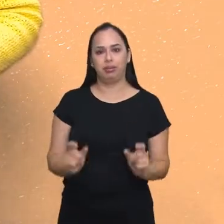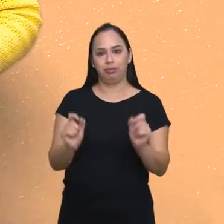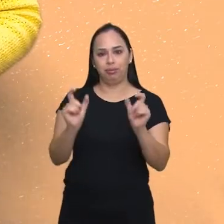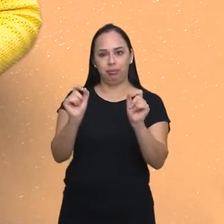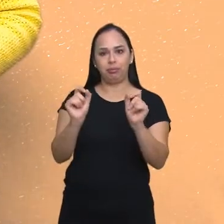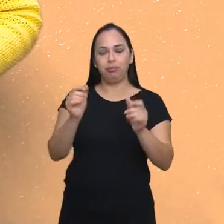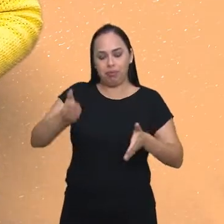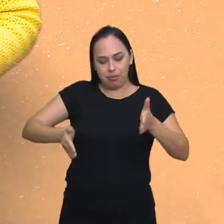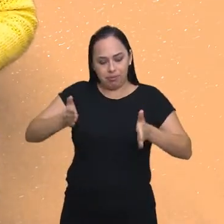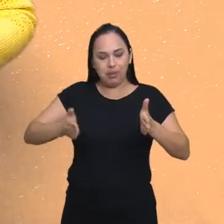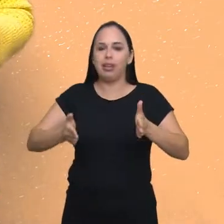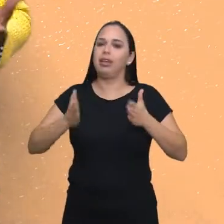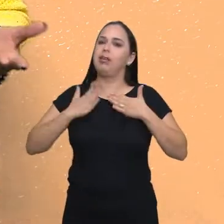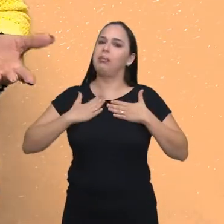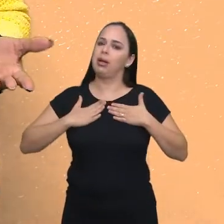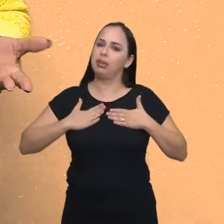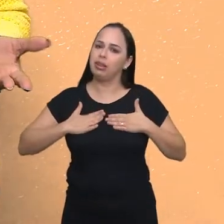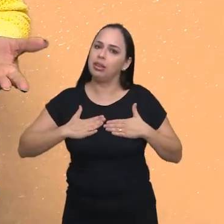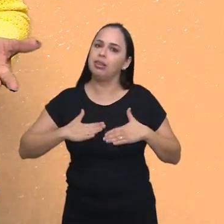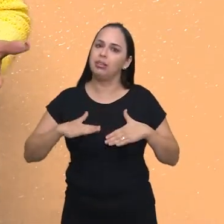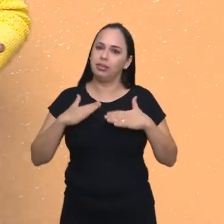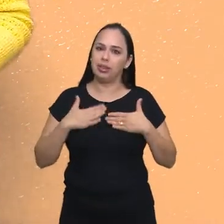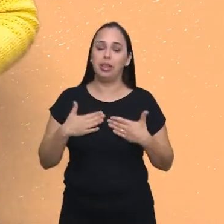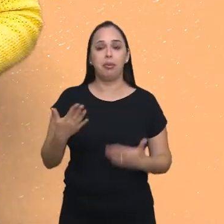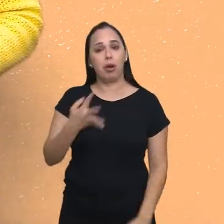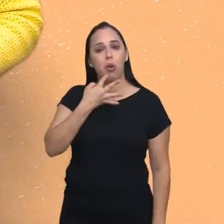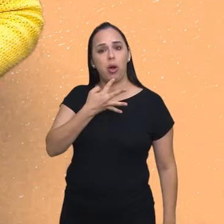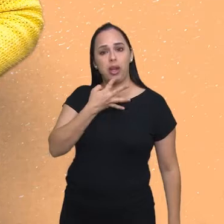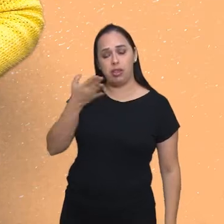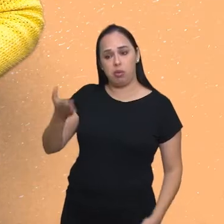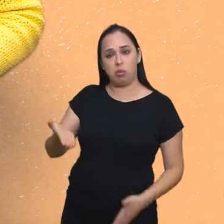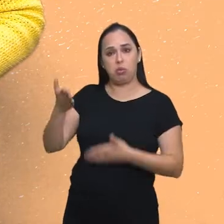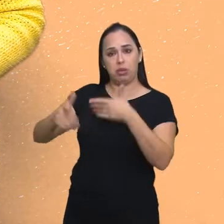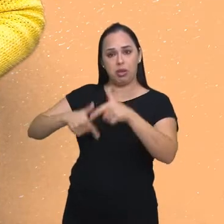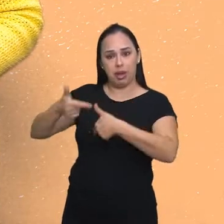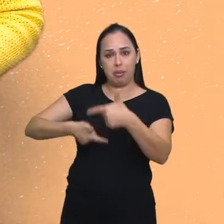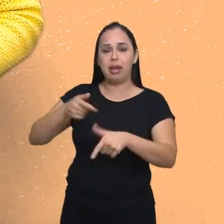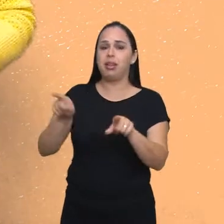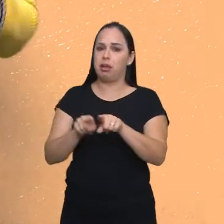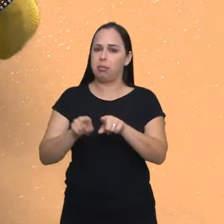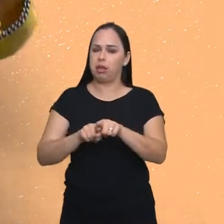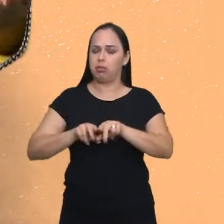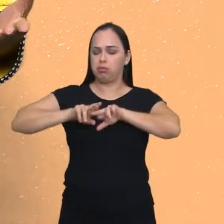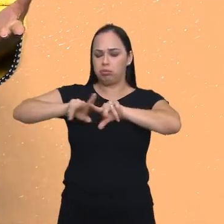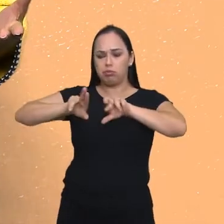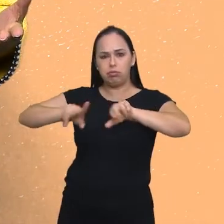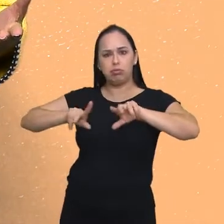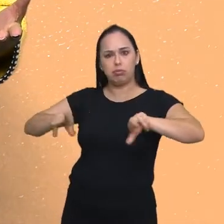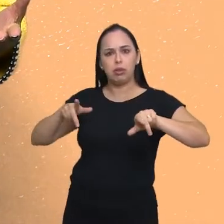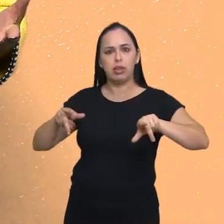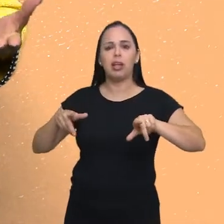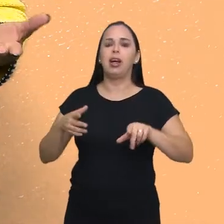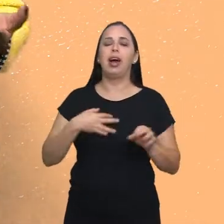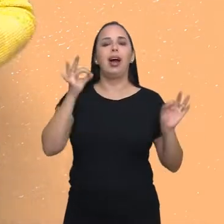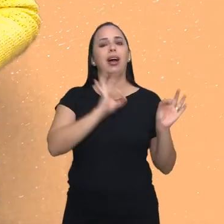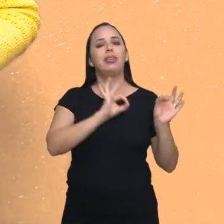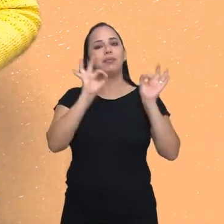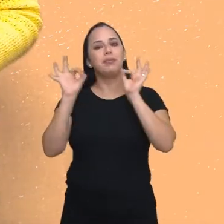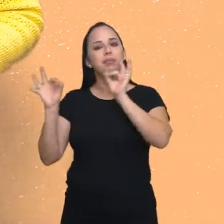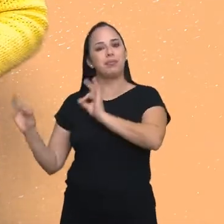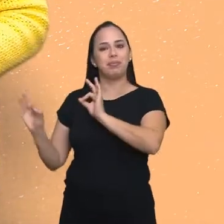mais tranquilidade. Para conhecer esse trabalho e todo o serviço prestado pelo Grupo Gesto, acompanhe agora o nosso programa.